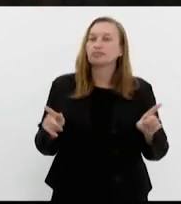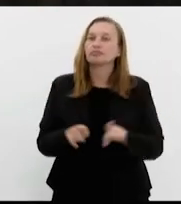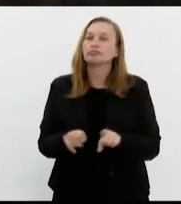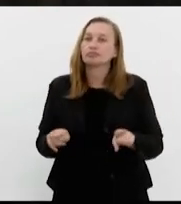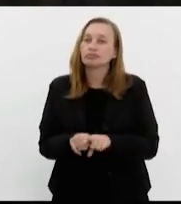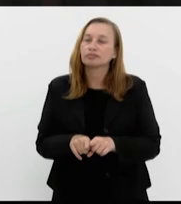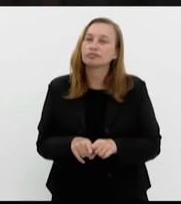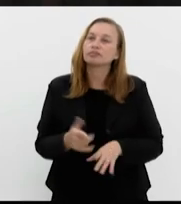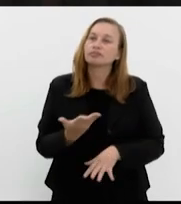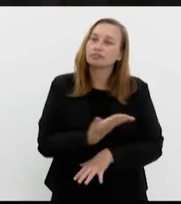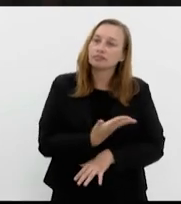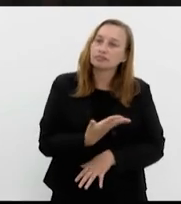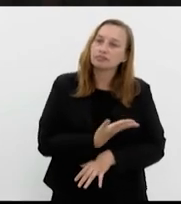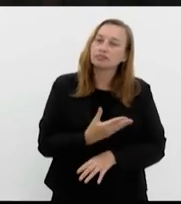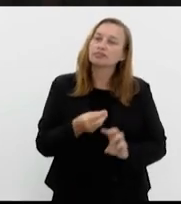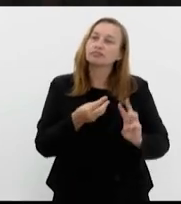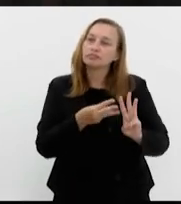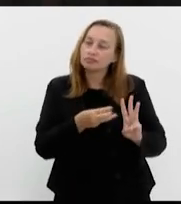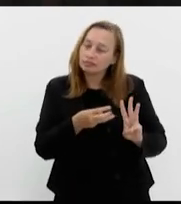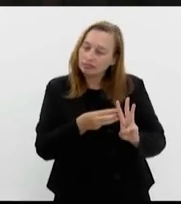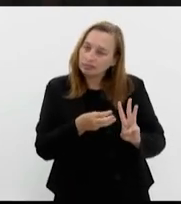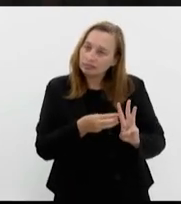nossas companheiras indígenas,